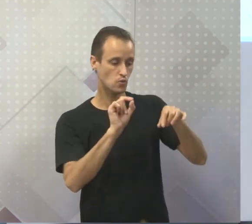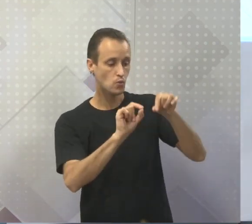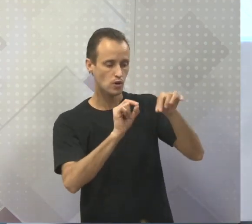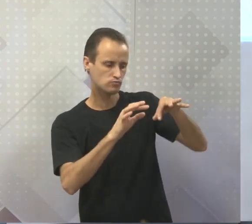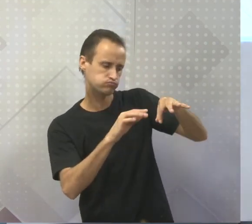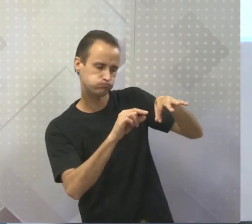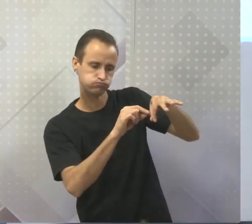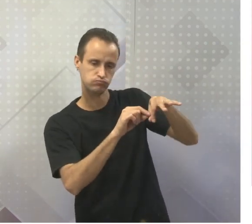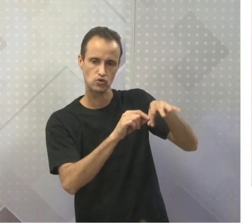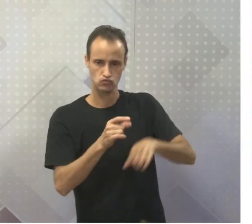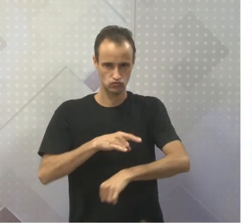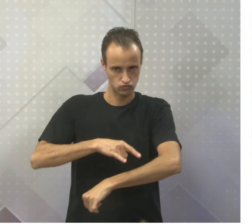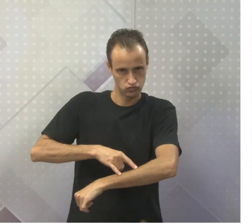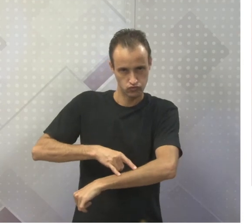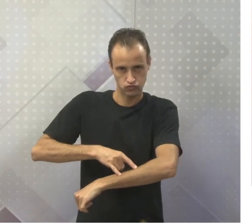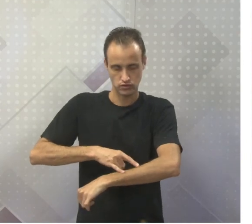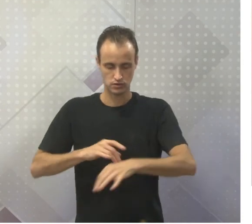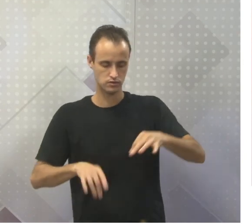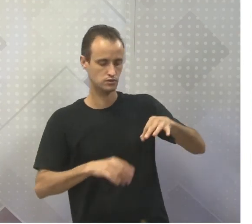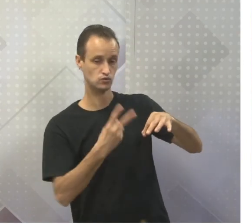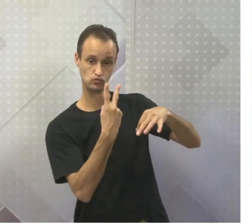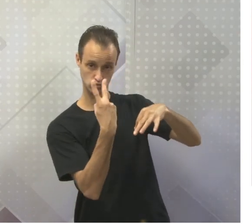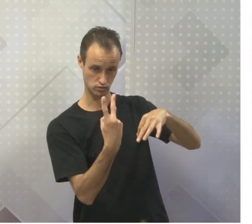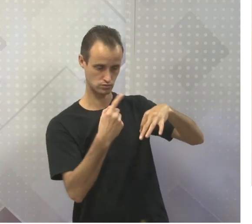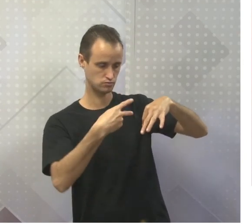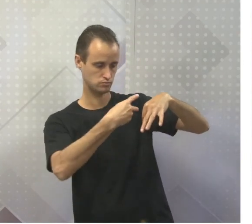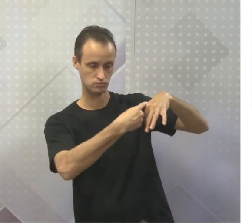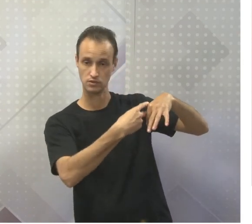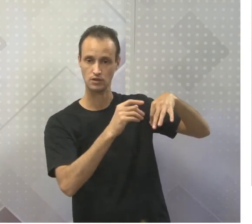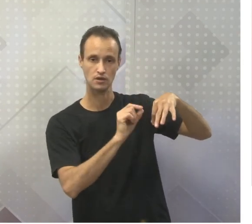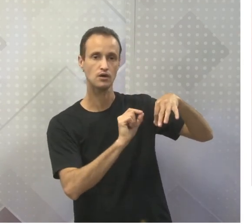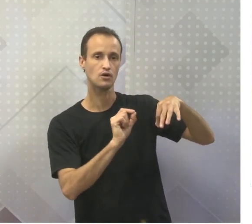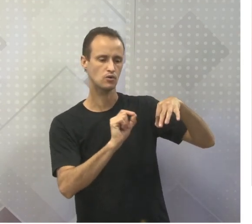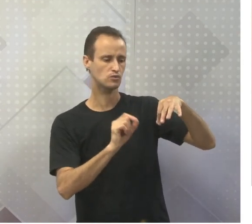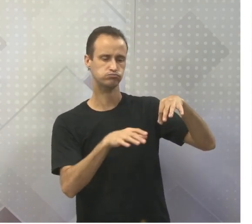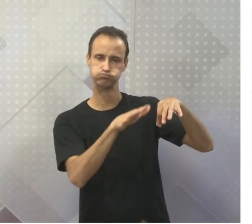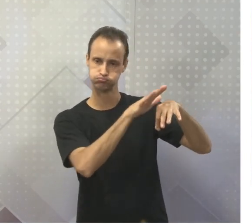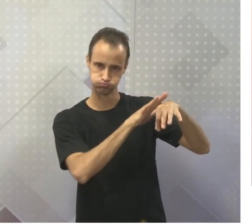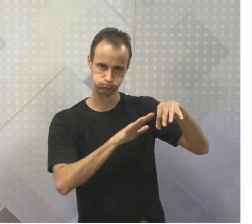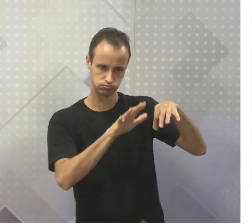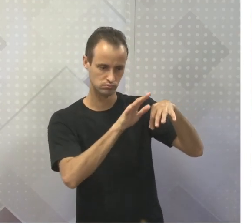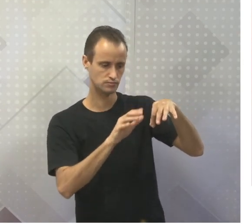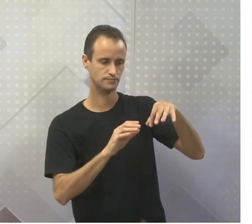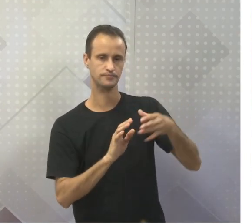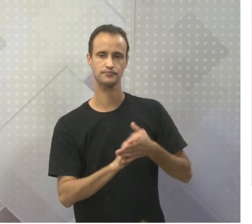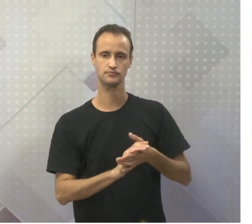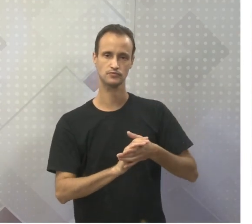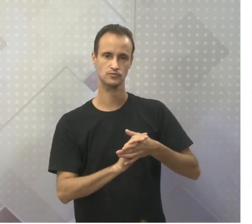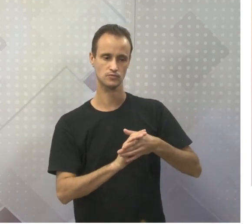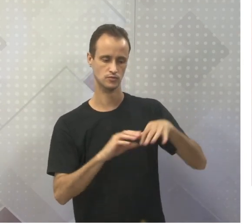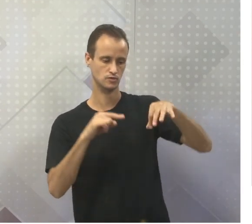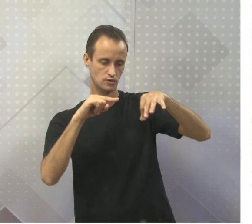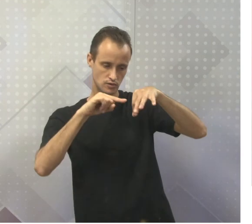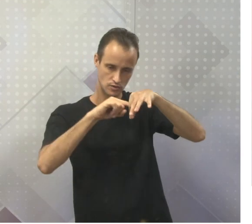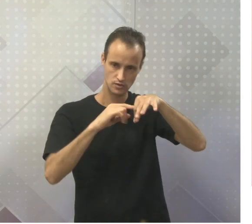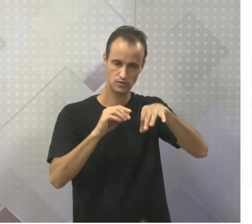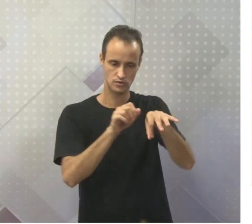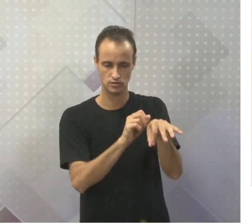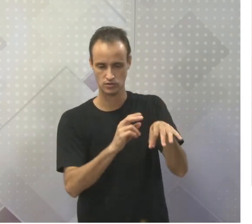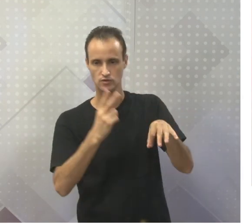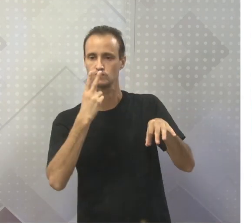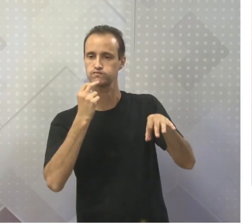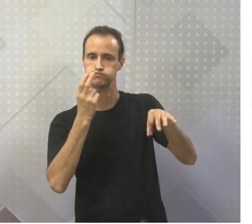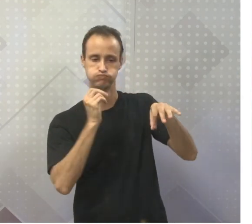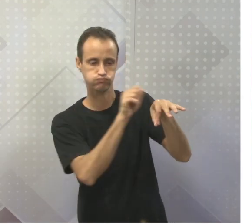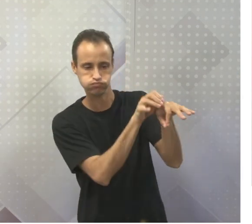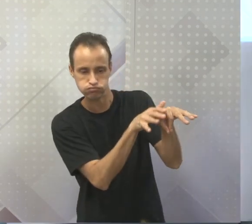tudo por um canto só. Não é um órgão sexual, certo? O orifício vaginal é justamente por aqui que sai a menstruação e aqui